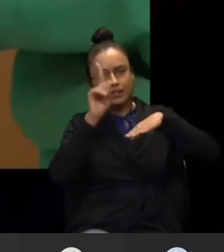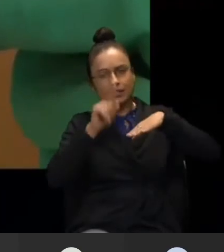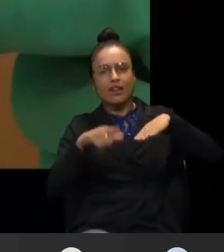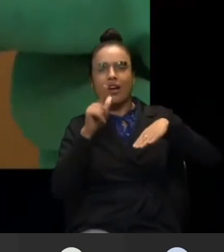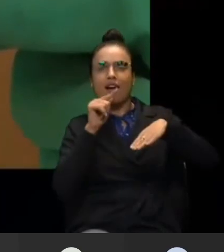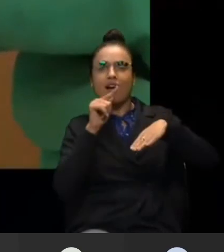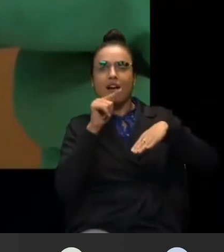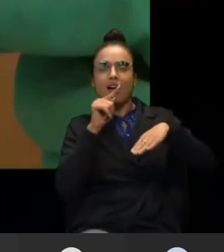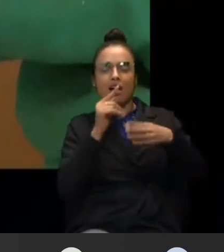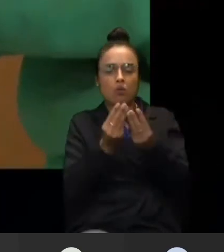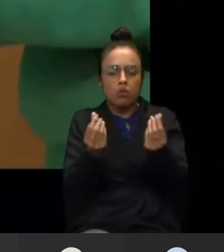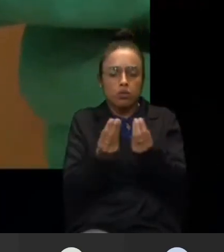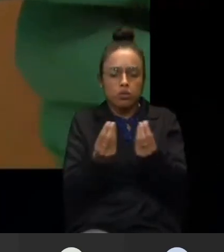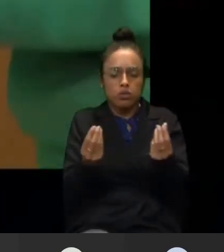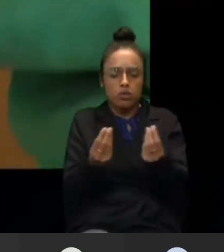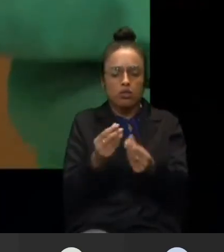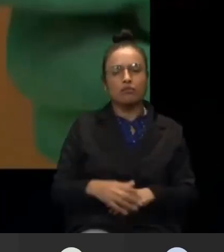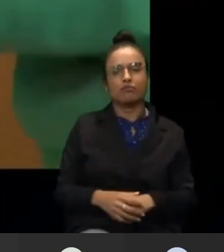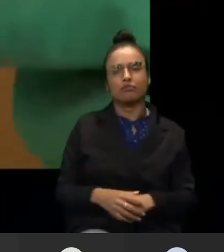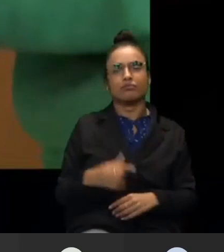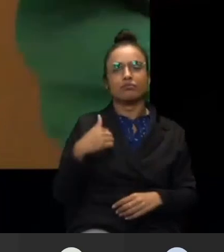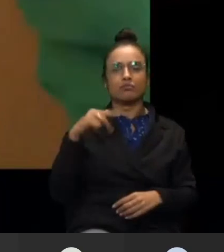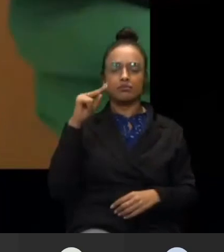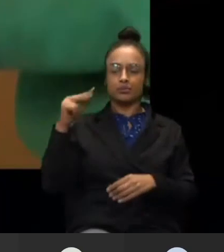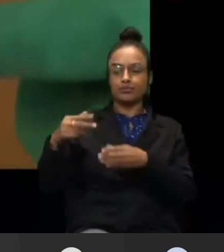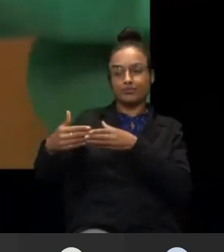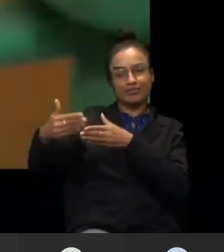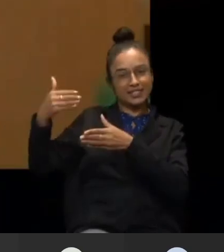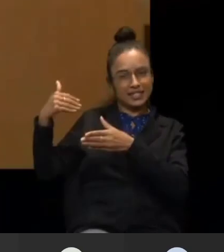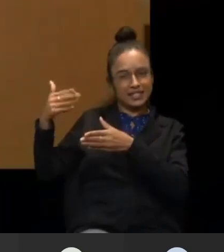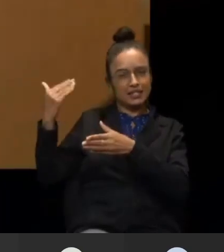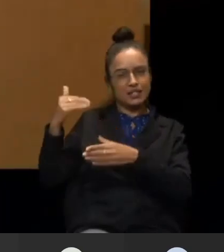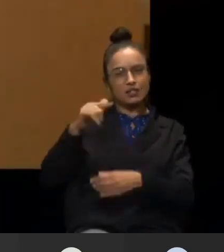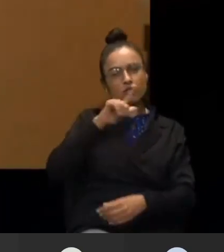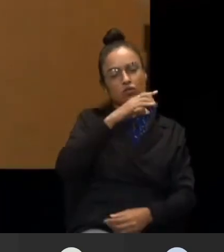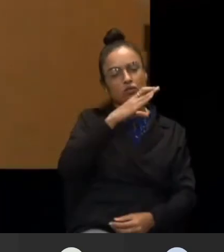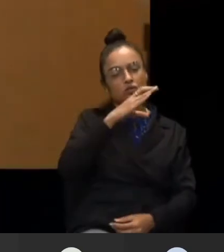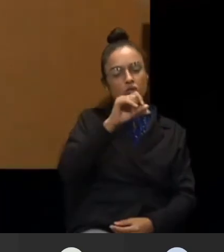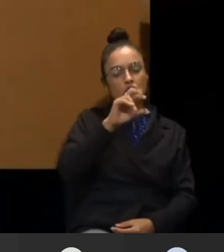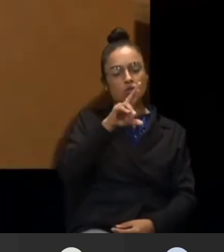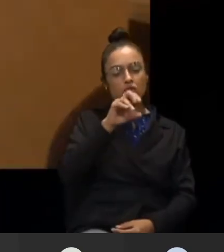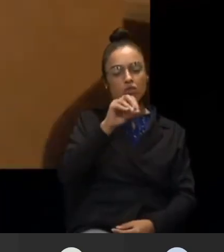onde o cloroforme está solubilizando os compostos lipídicos.